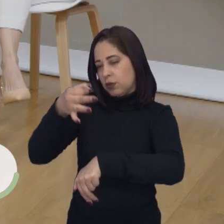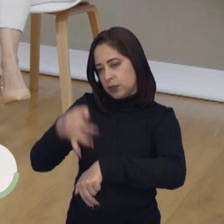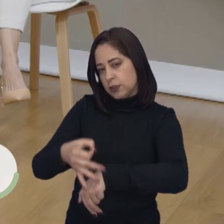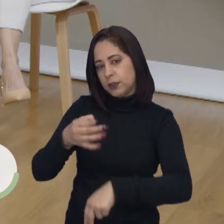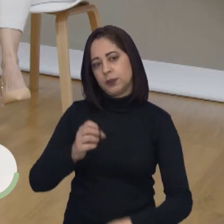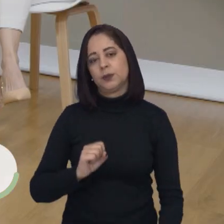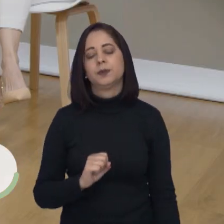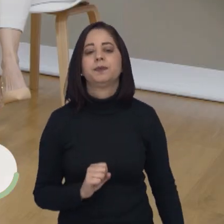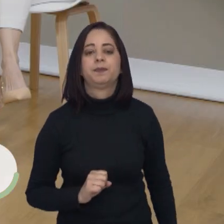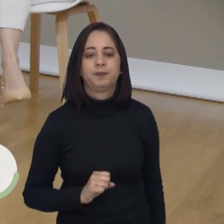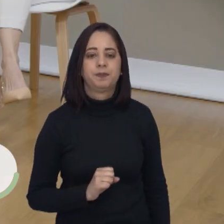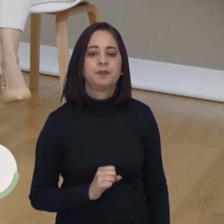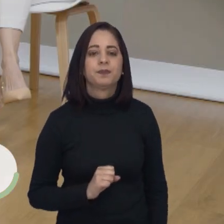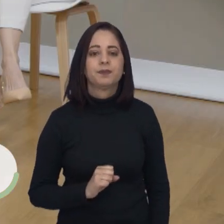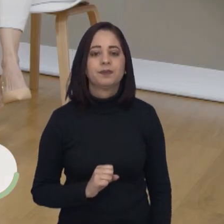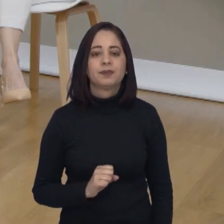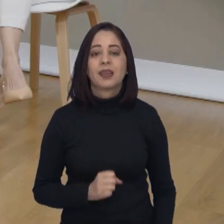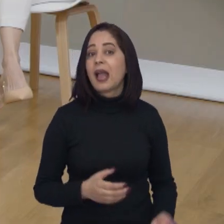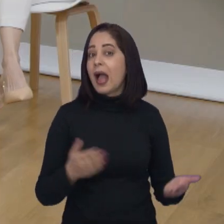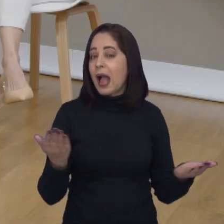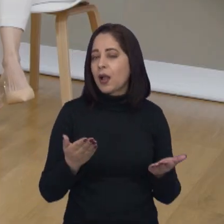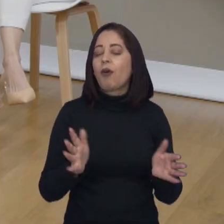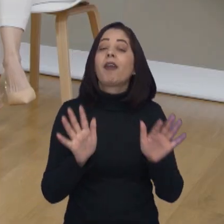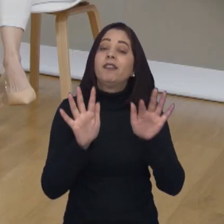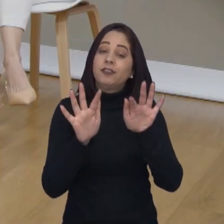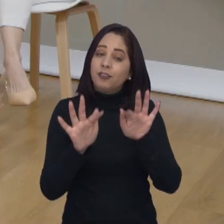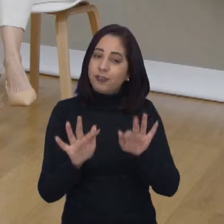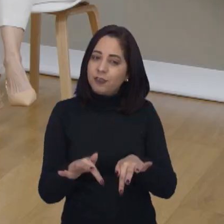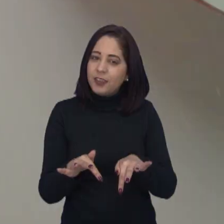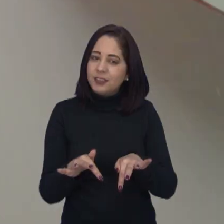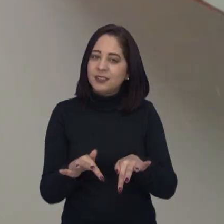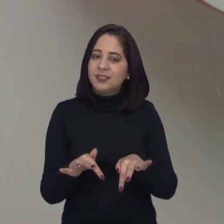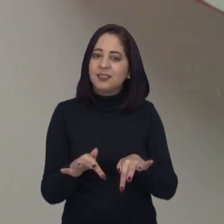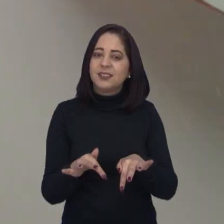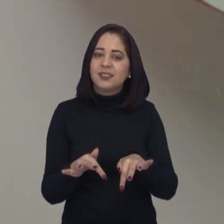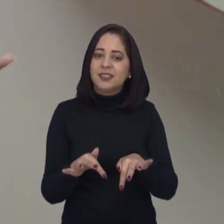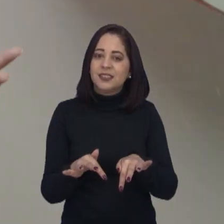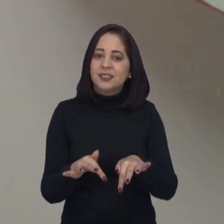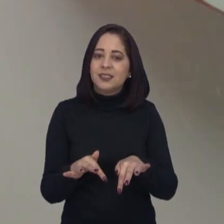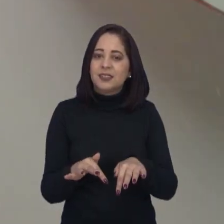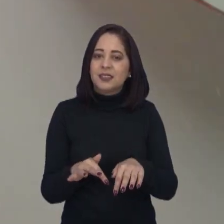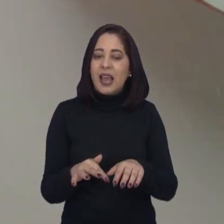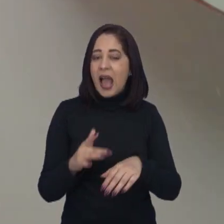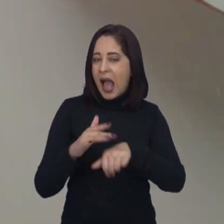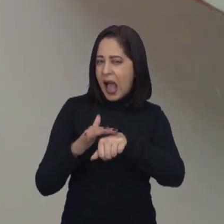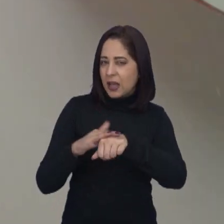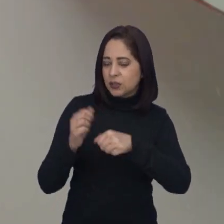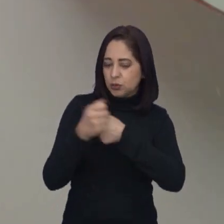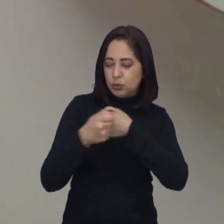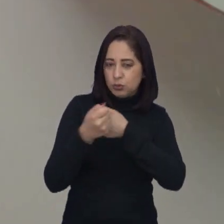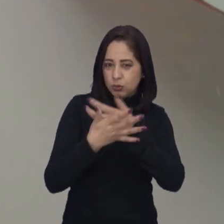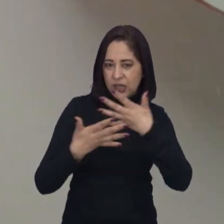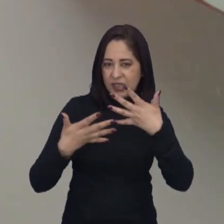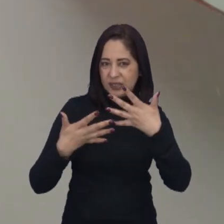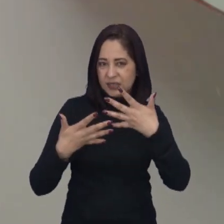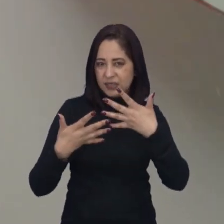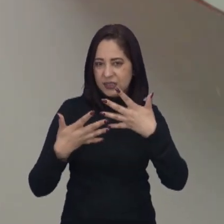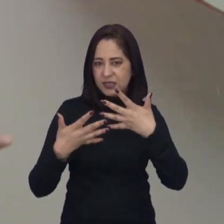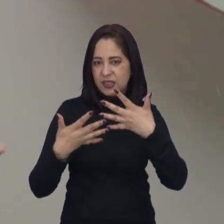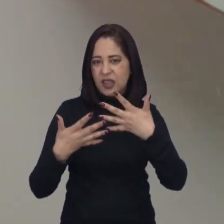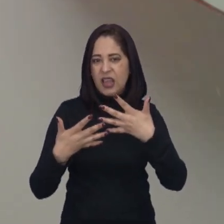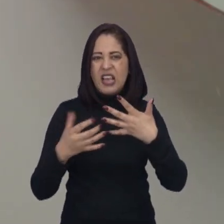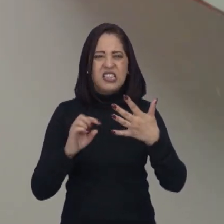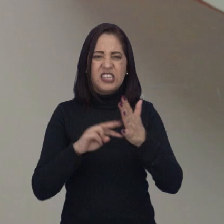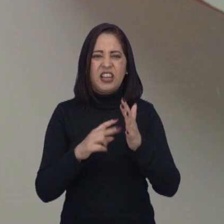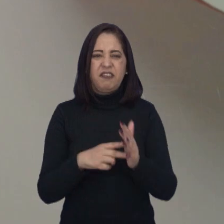Tá certo, doutora Natália. E agora, para a gente concluir de uma maneira bem objetiva, vitiligo não é sinônimo de, eu não posso